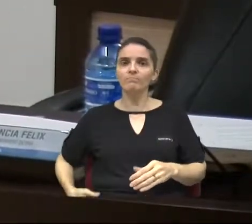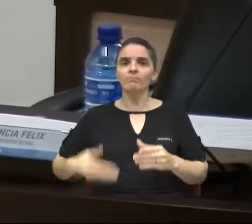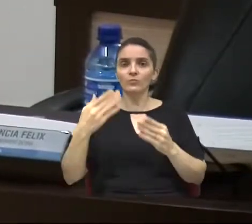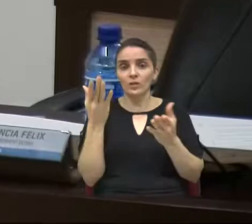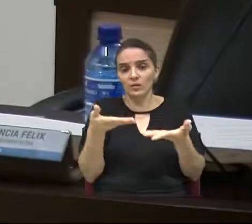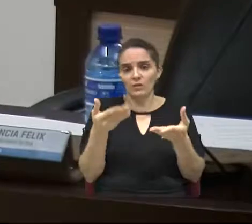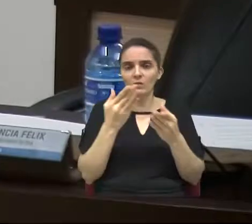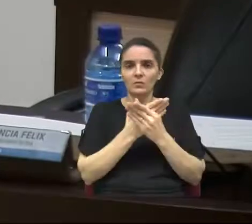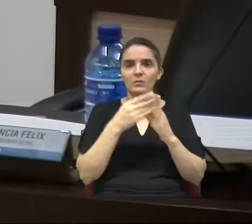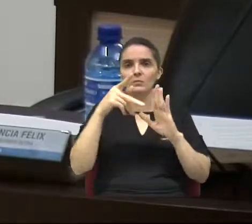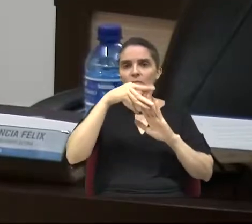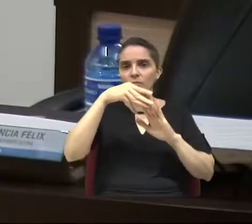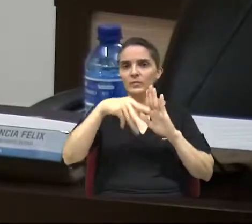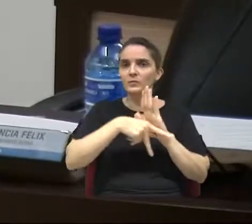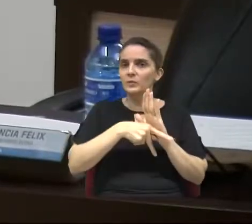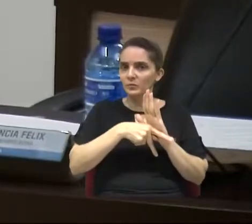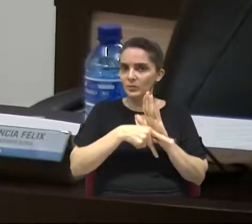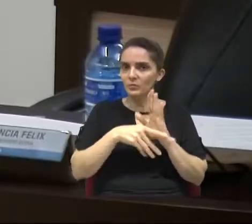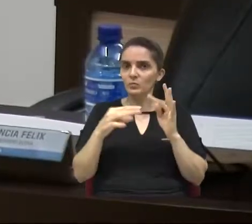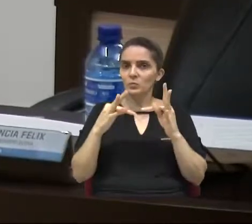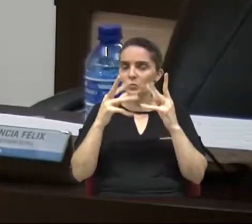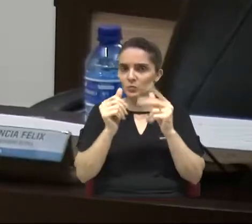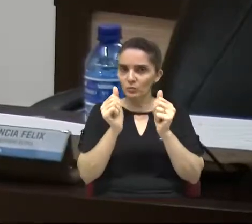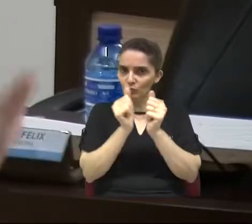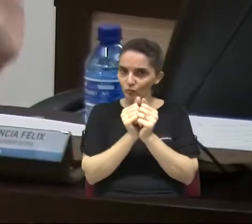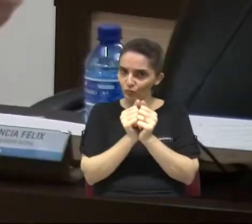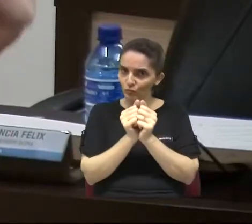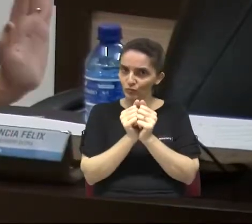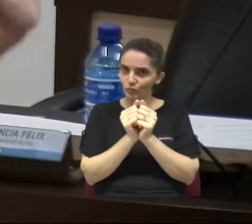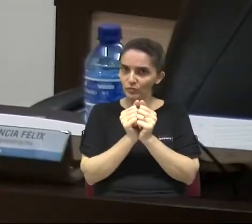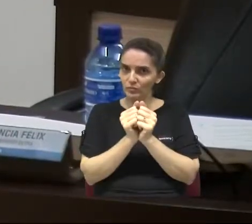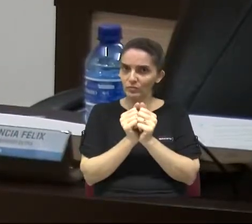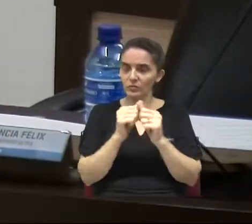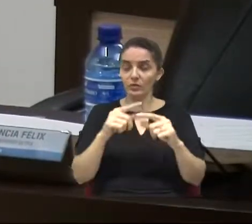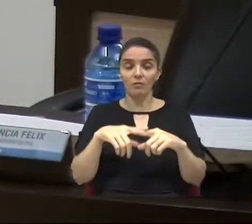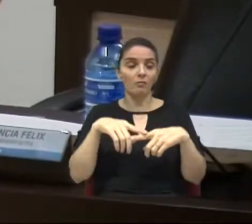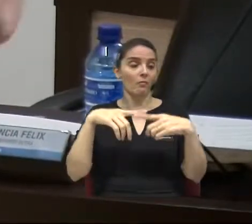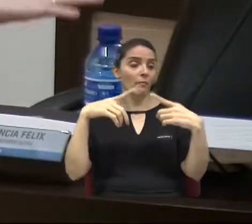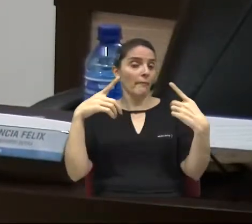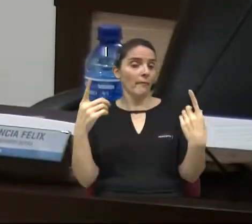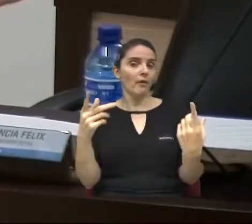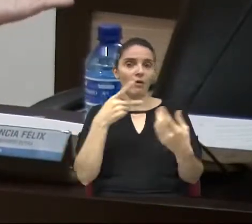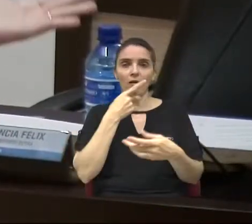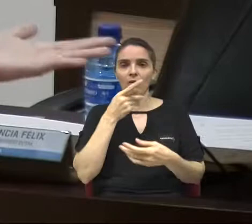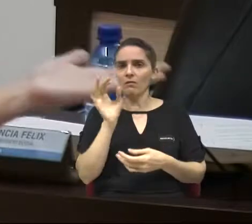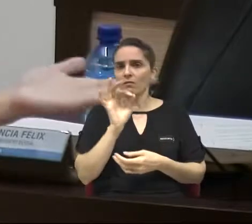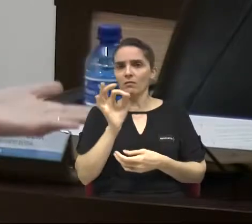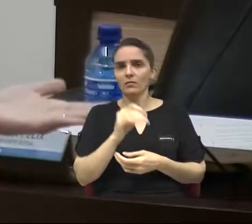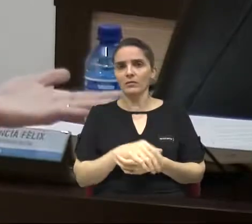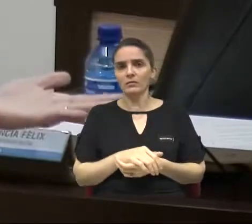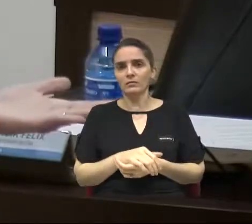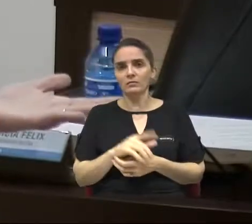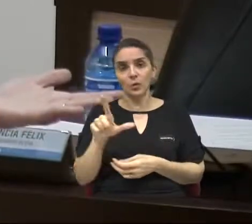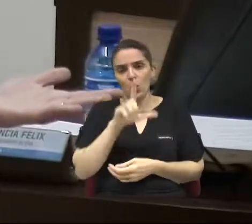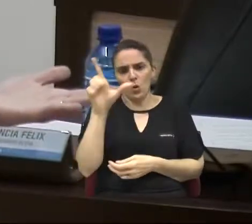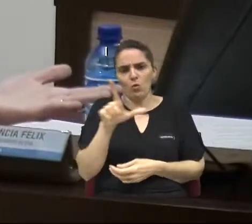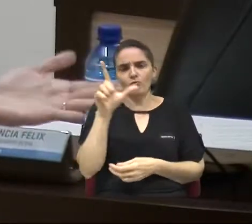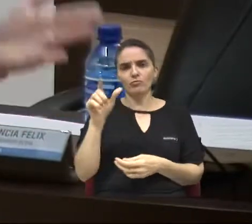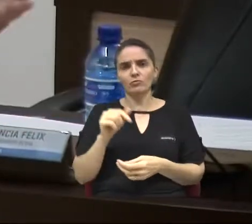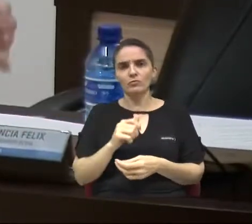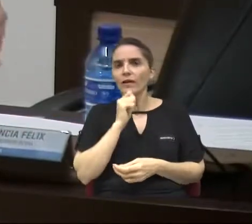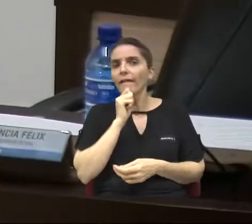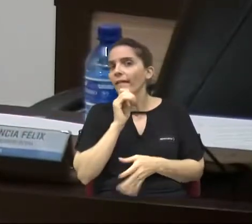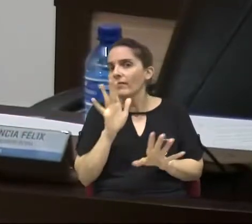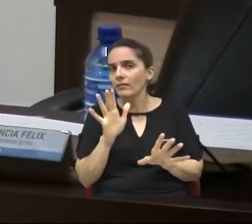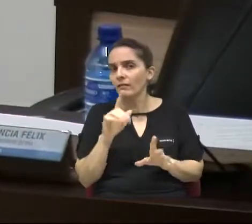Todos eles, na mesma vala, da mesma forma. Ah, mas nós não fomos citados ainda. Lógico, ainda não.